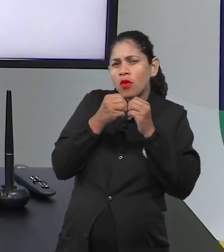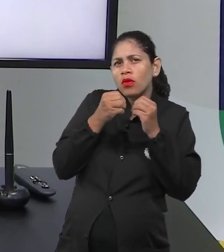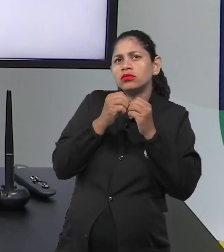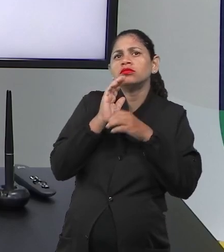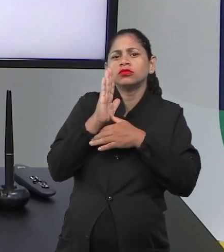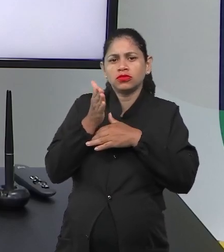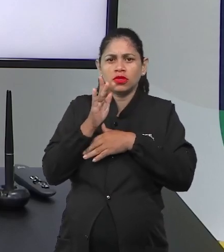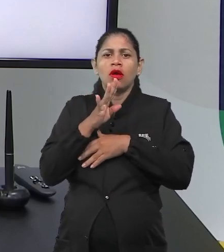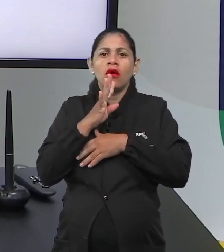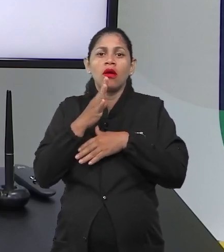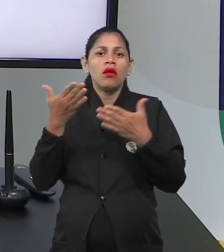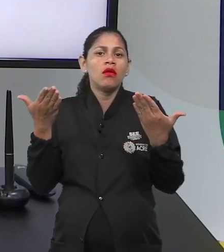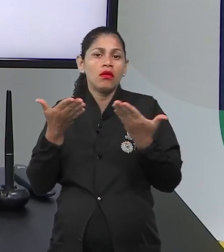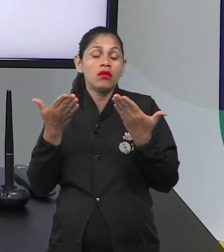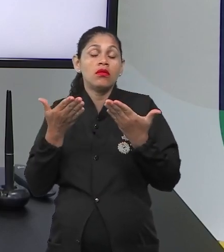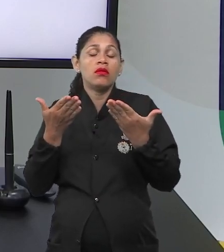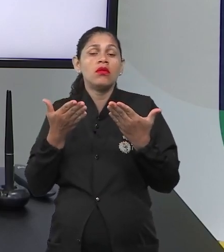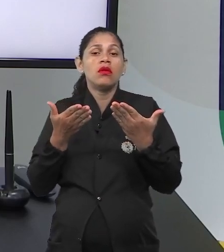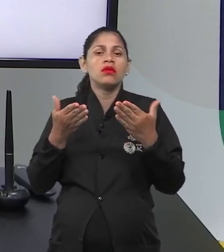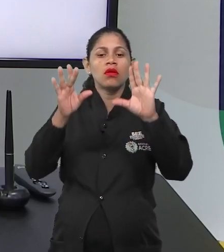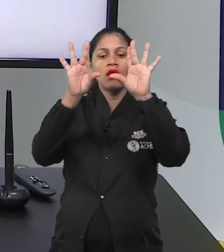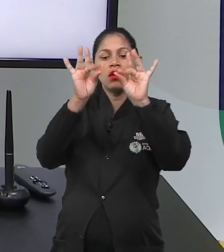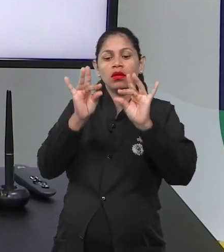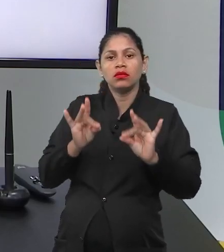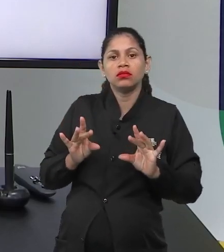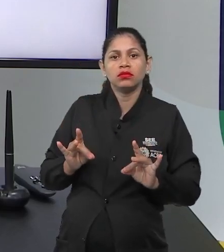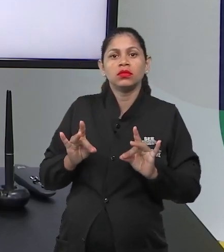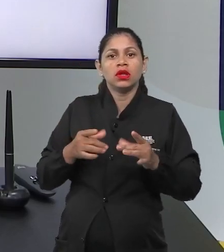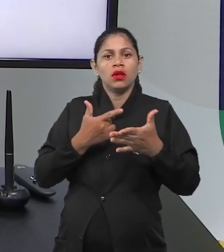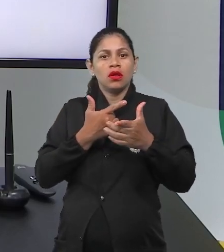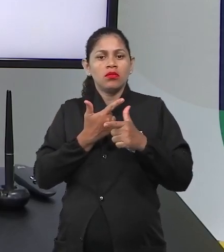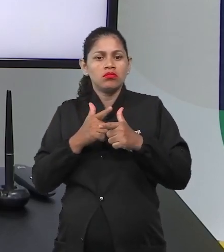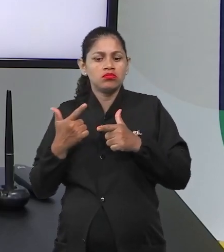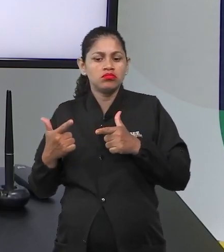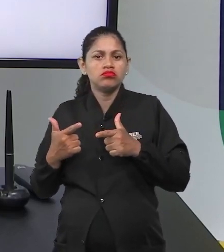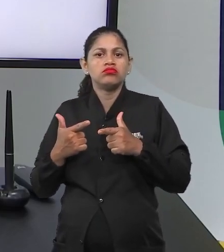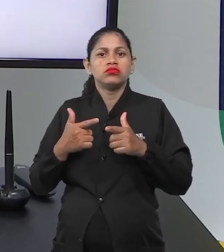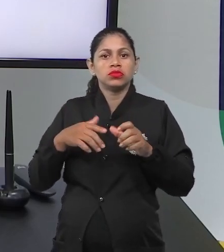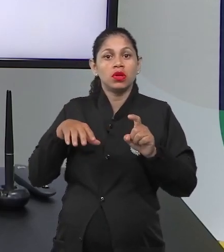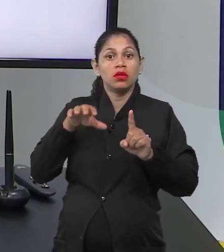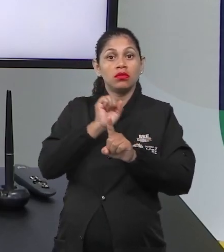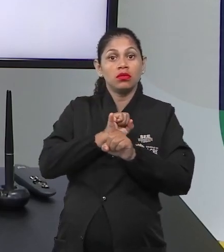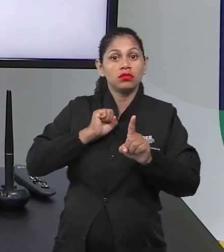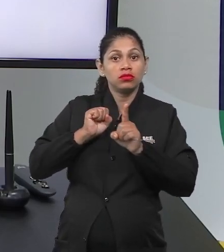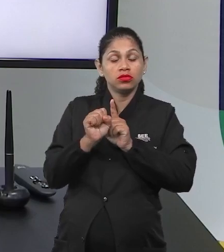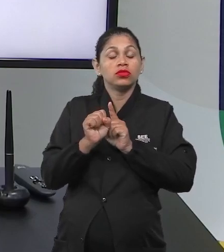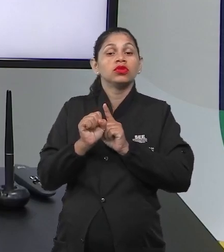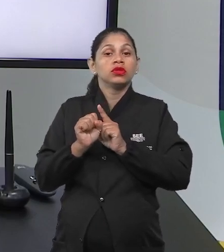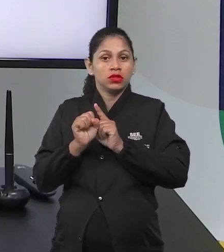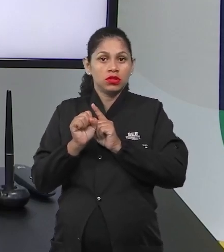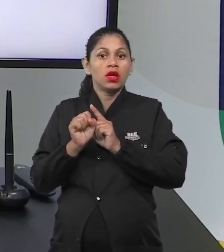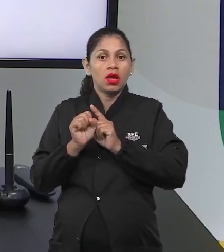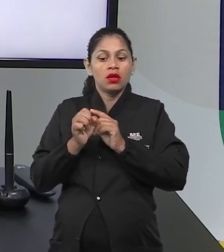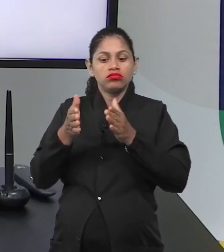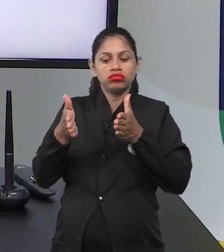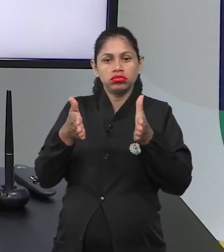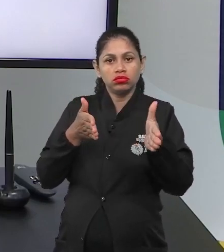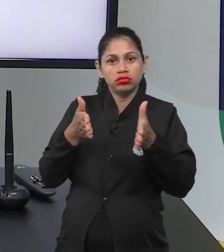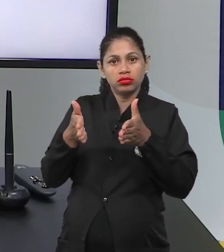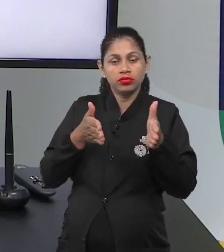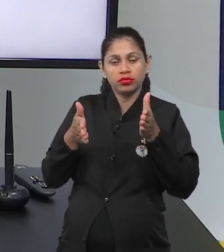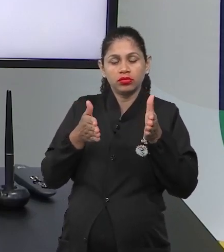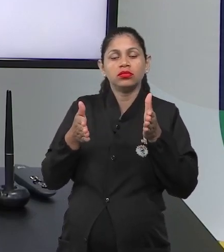sobre questões da sociedade naquele momento. Então, esses contos que ele acabou escrevendo